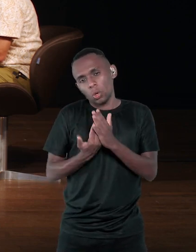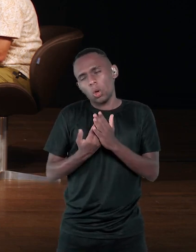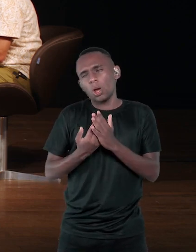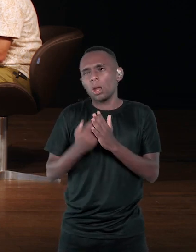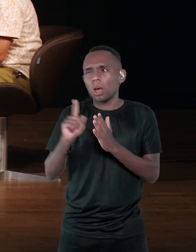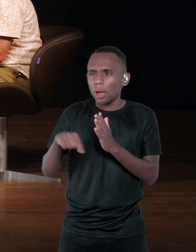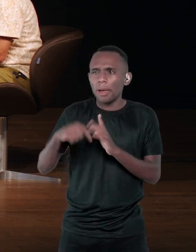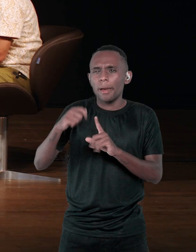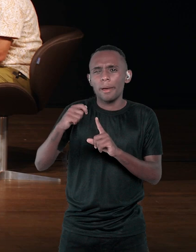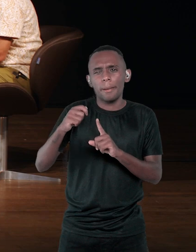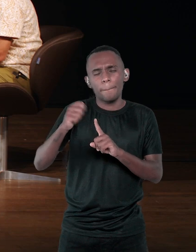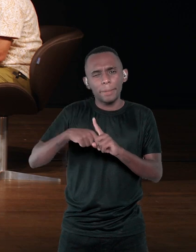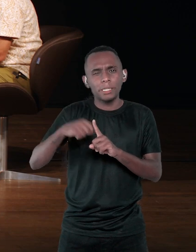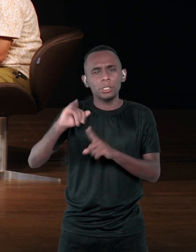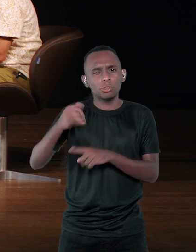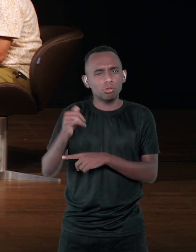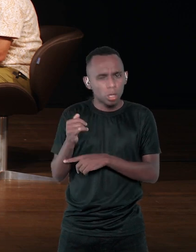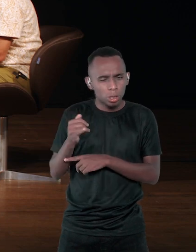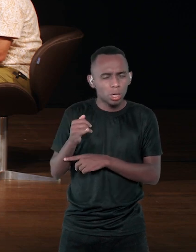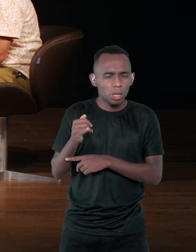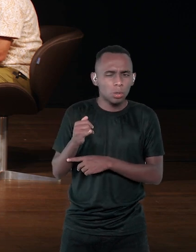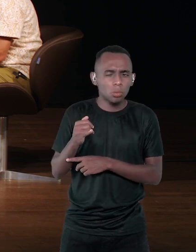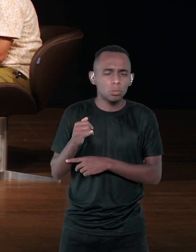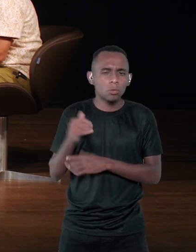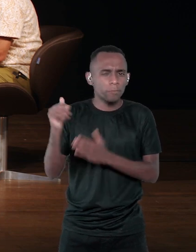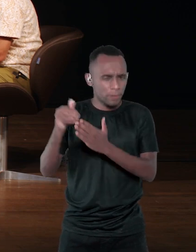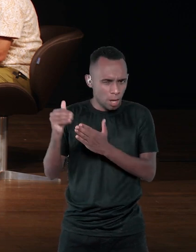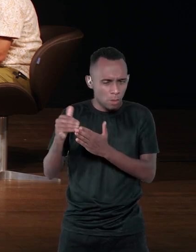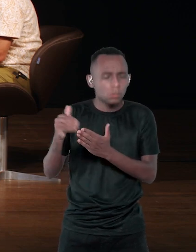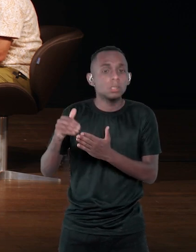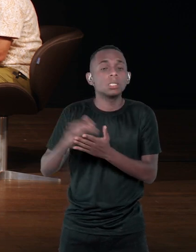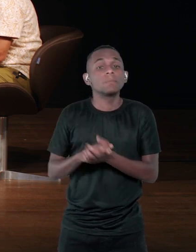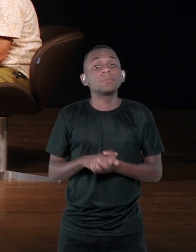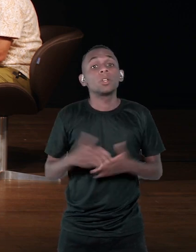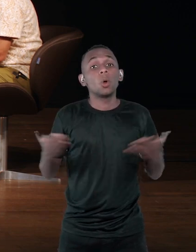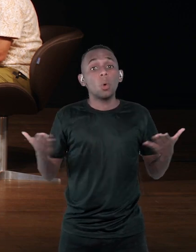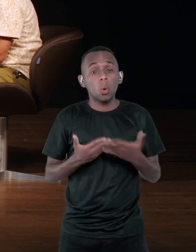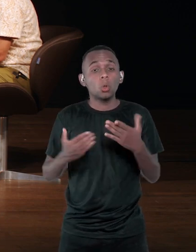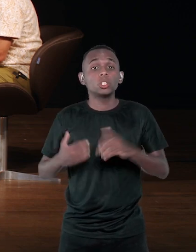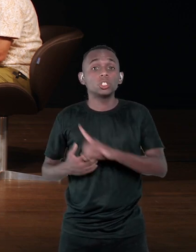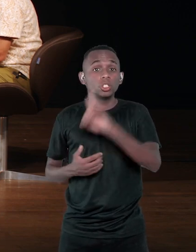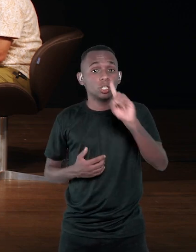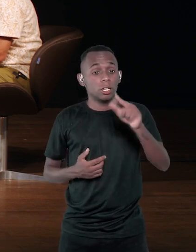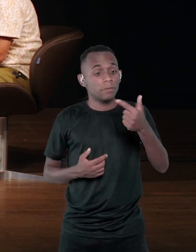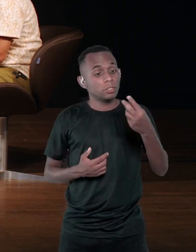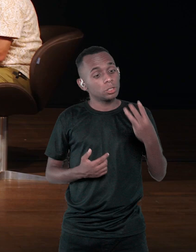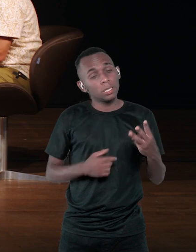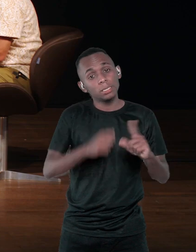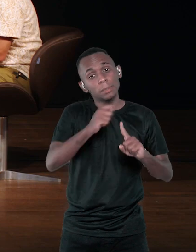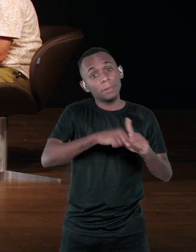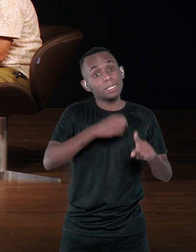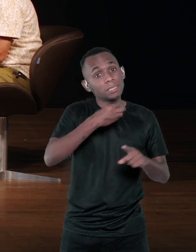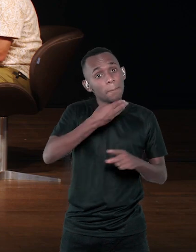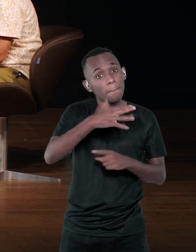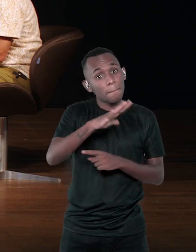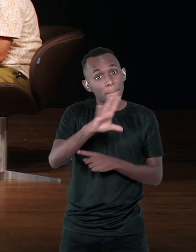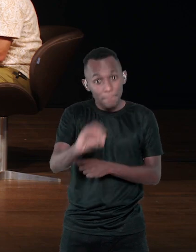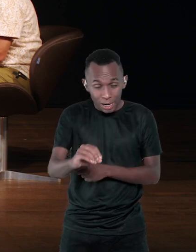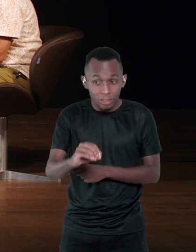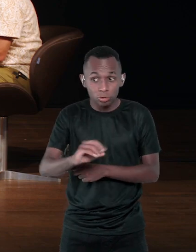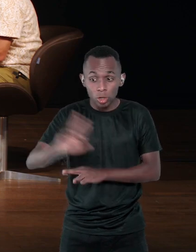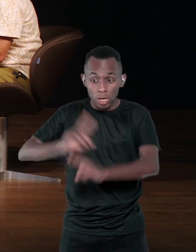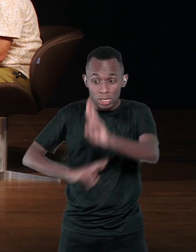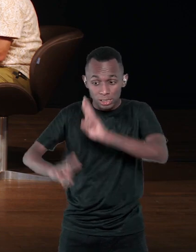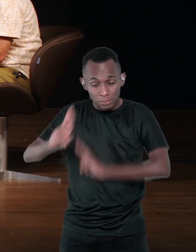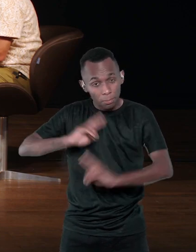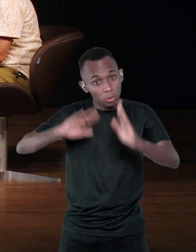janeiro, foi a primeira formação, e nós estamos no dia 23 de março, e a quantidade de resultado que essas